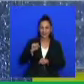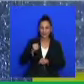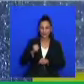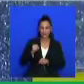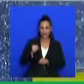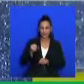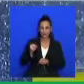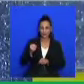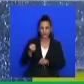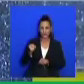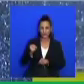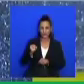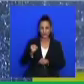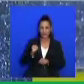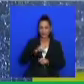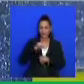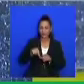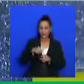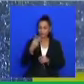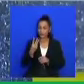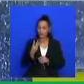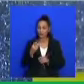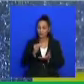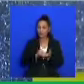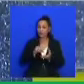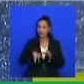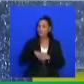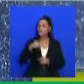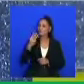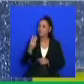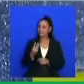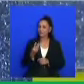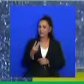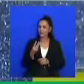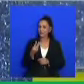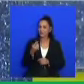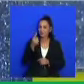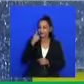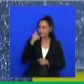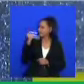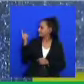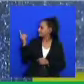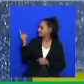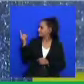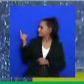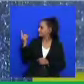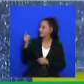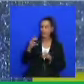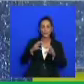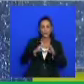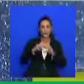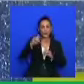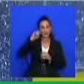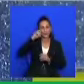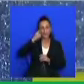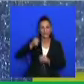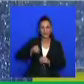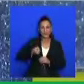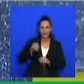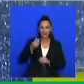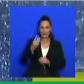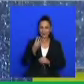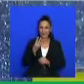38. Cinza 38. Foram sorteados três números, faltam três. Bola preta, número